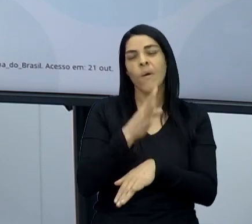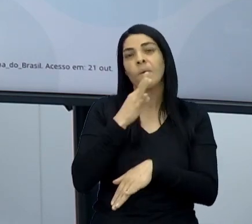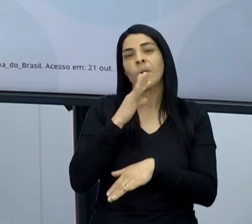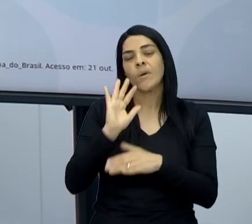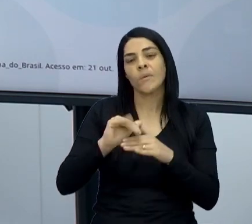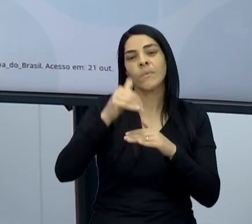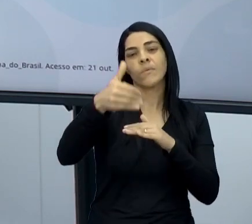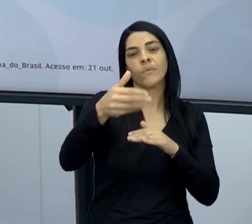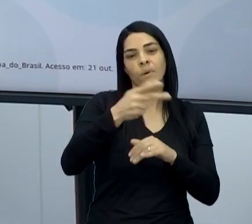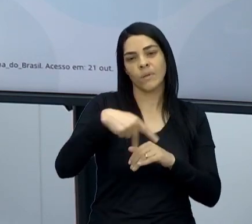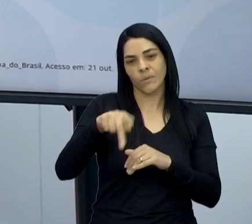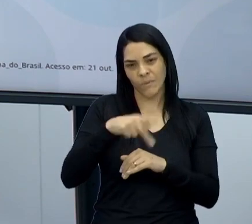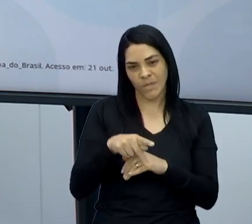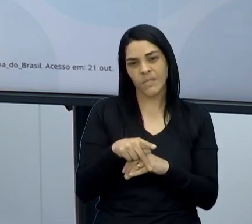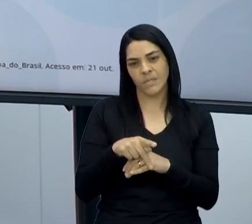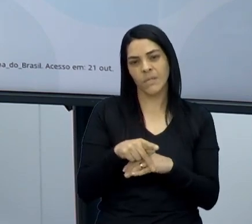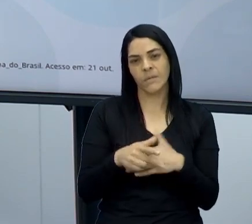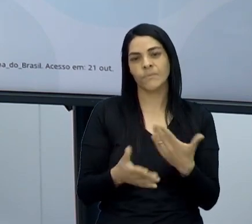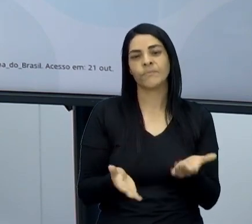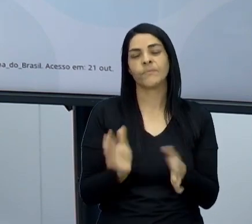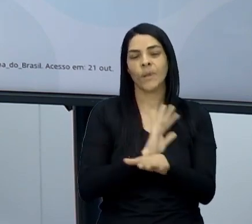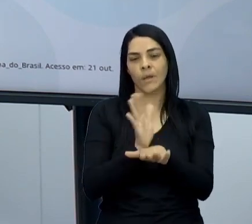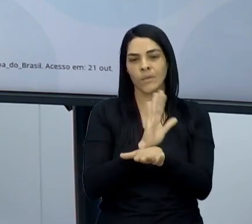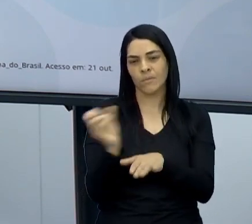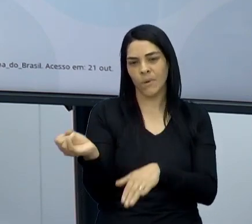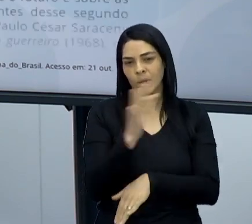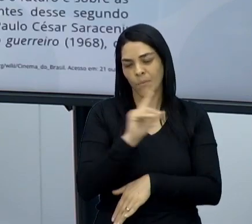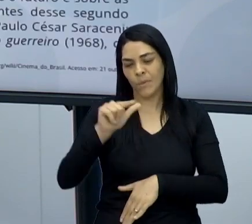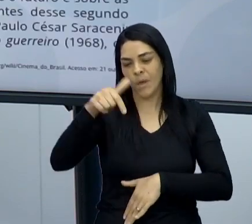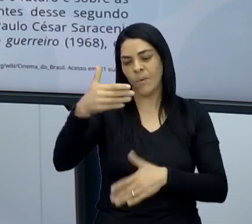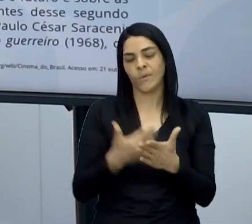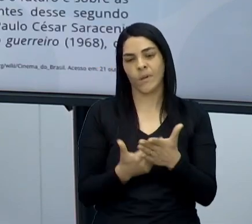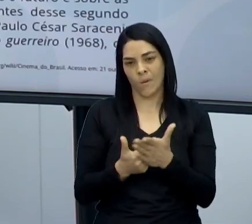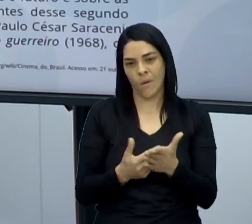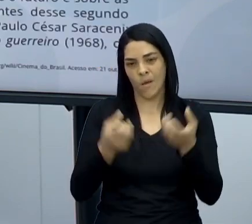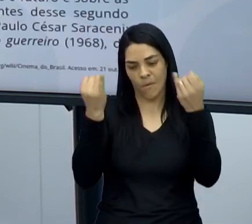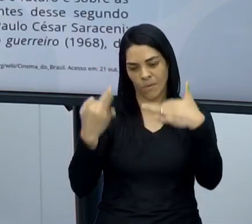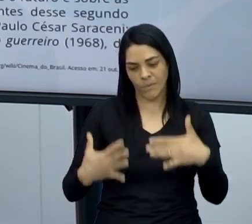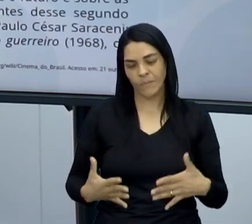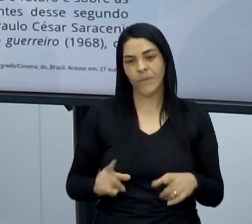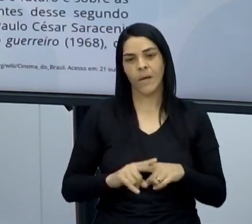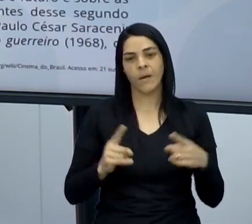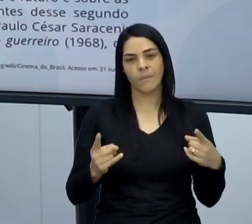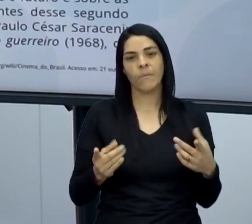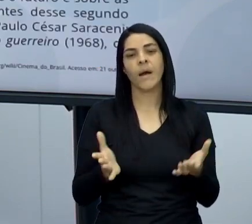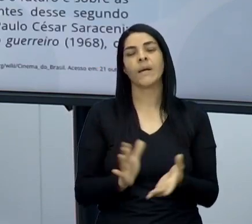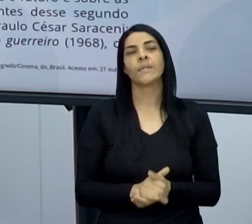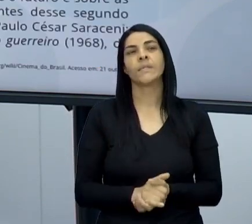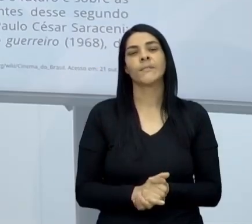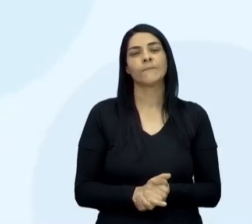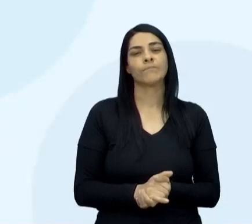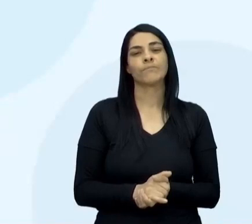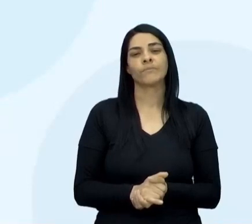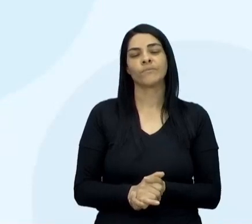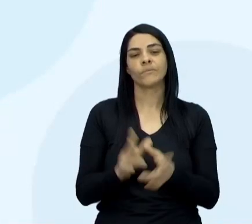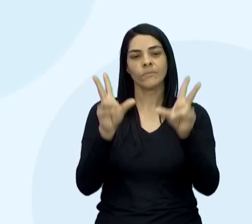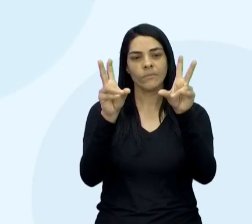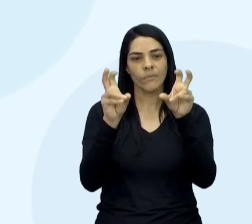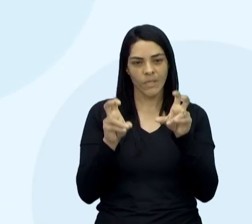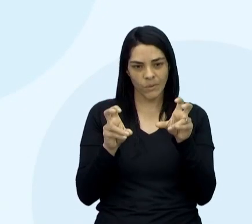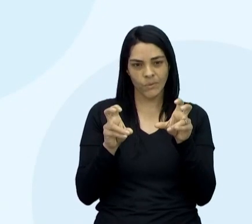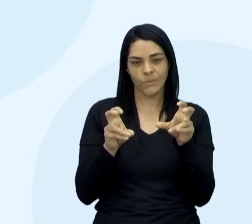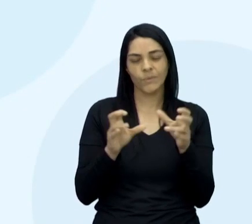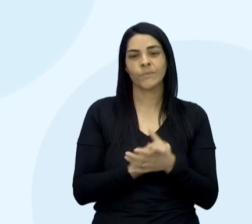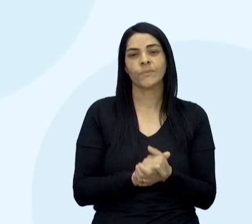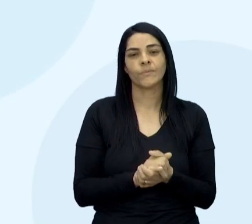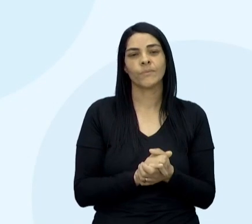o cinema novo, né? Glauber Rocha. Vamos falar sobre isso na próxima aula, tá bom? Mas só vou tocando no assunto, vou falar na próxima aula, mas tocando no